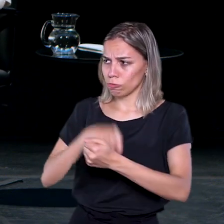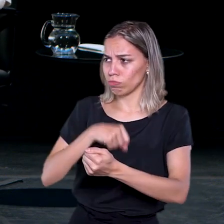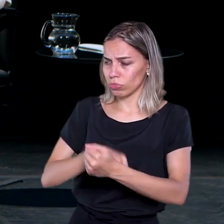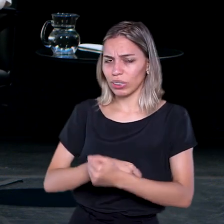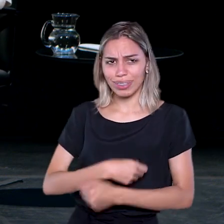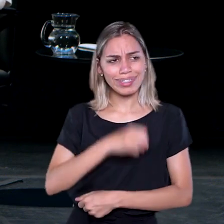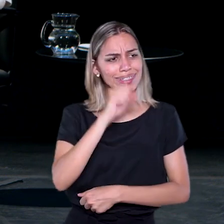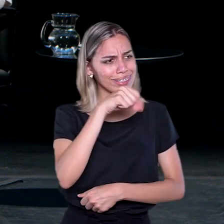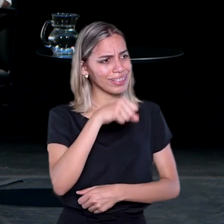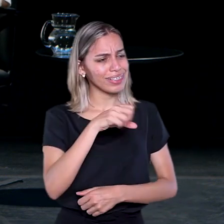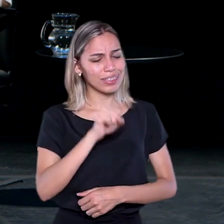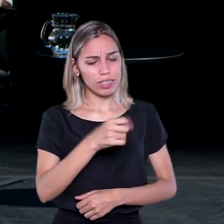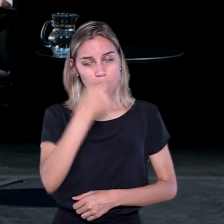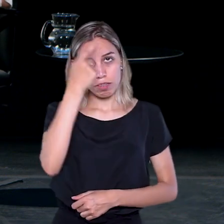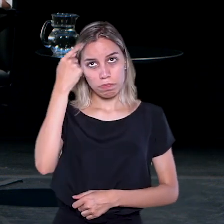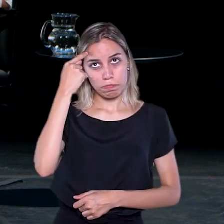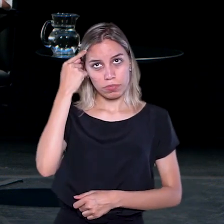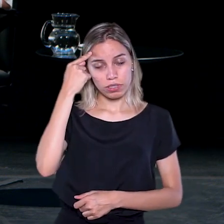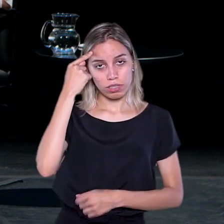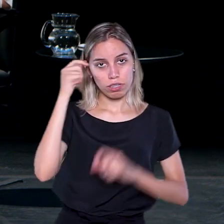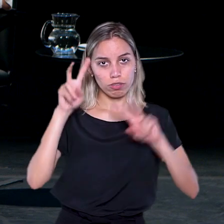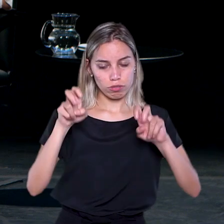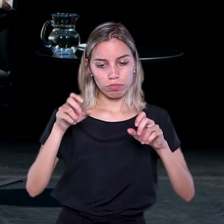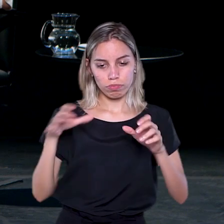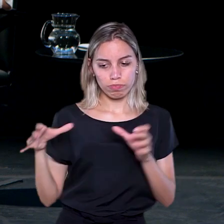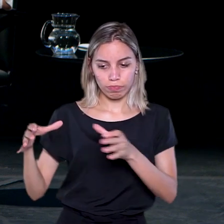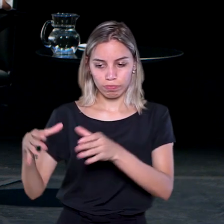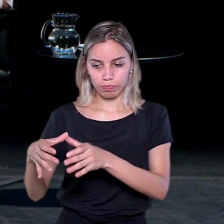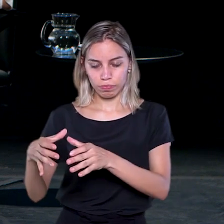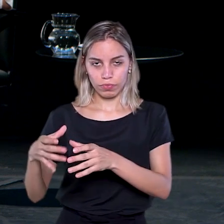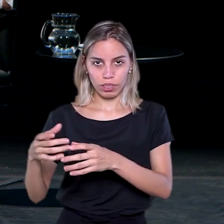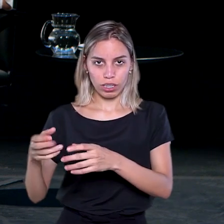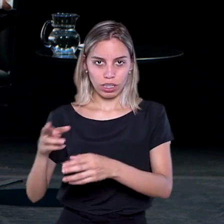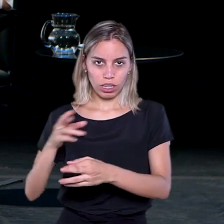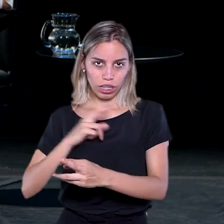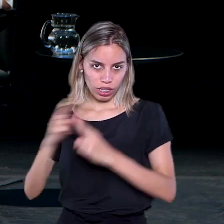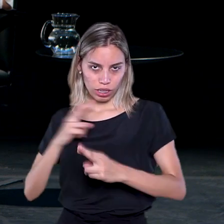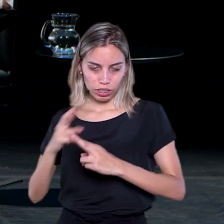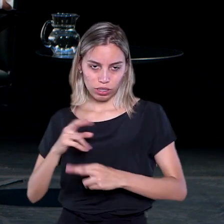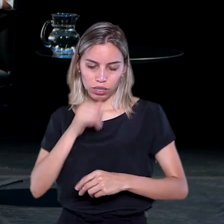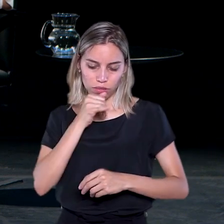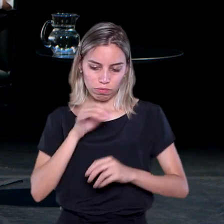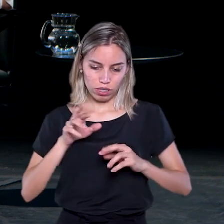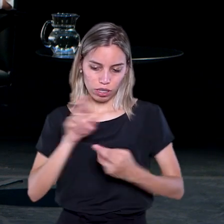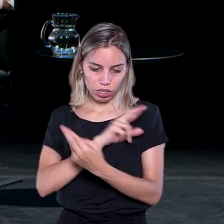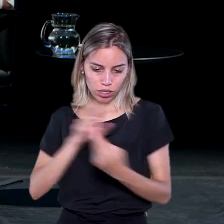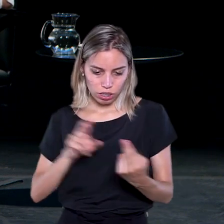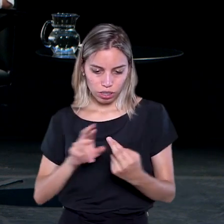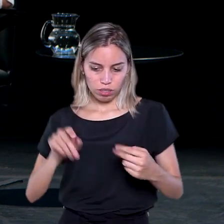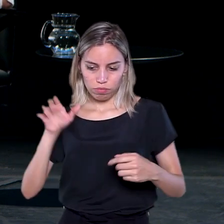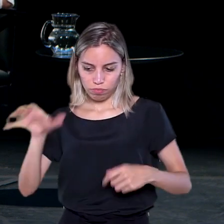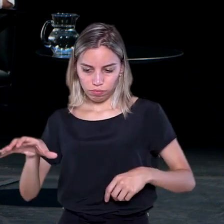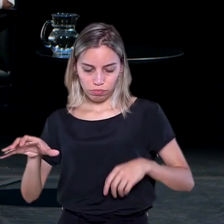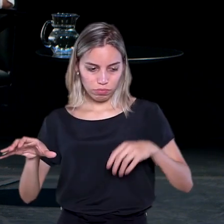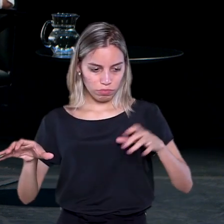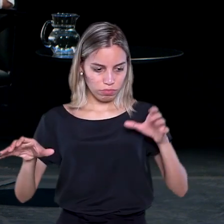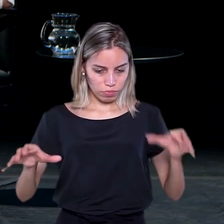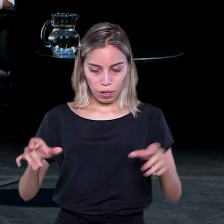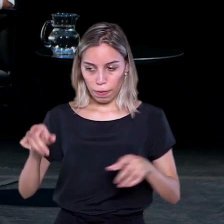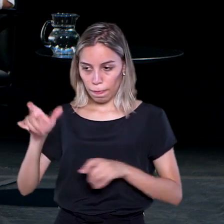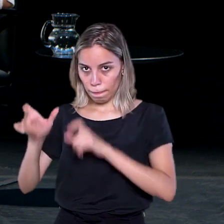se, de um lado da relação, né, falando em relações étnico-raciais, toda relação tem pelo menos dois polos, né? Se, de um lado dessa relação,